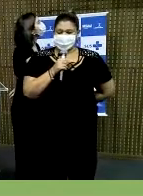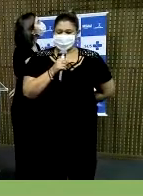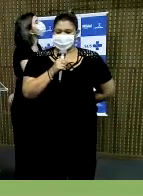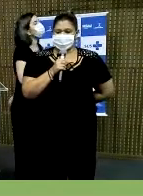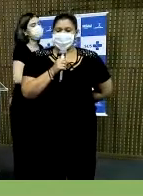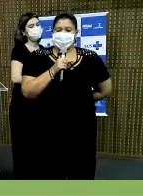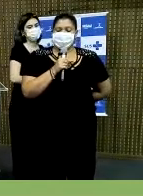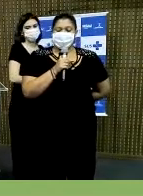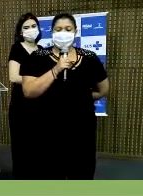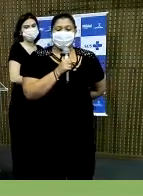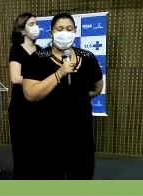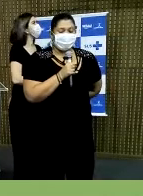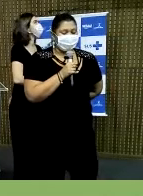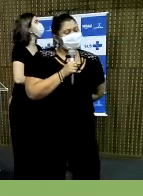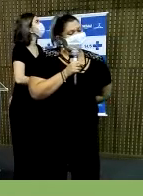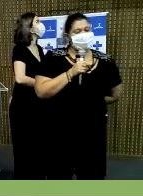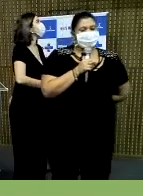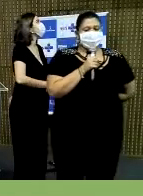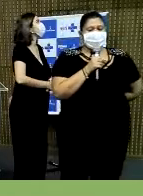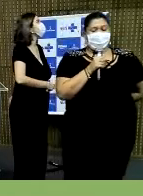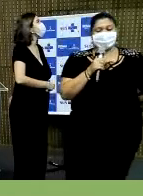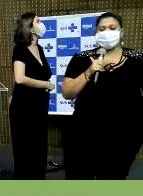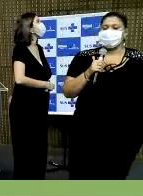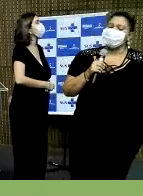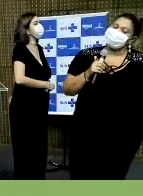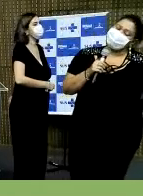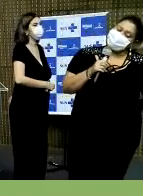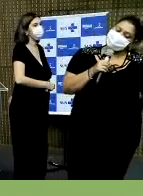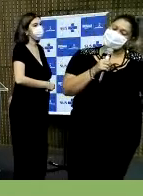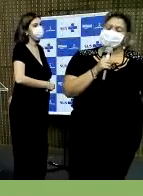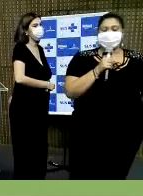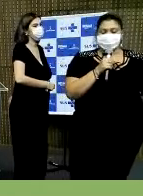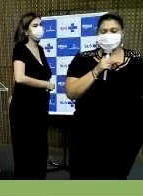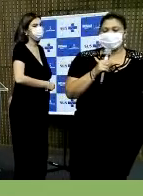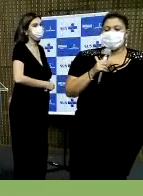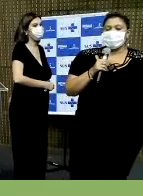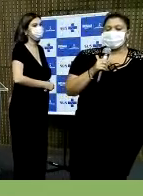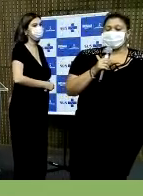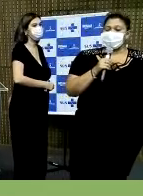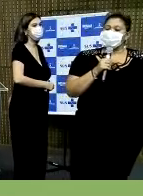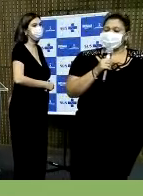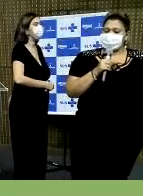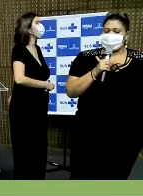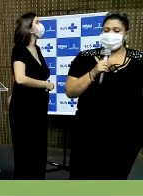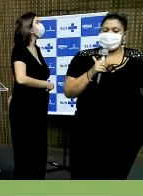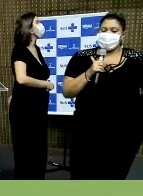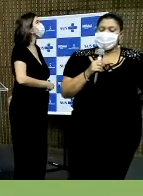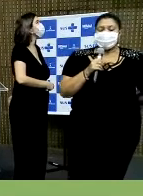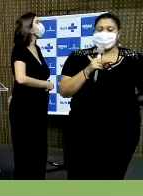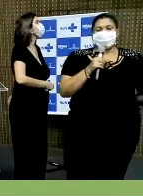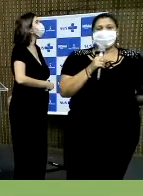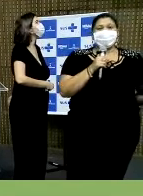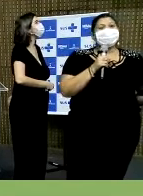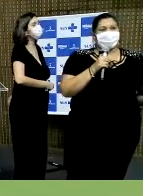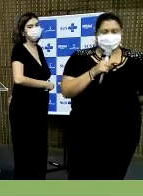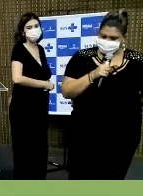Bahia. Nós, após 2 redivisões de área, de 2020 e 2021, nós conseguimos alcançar um pouco